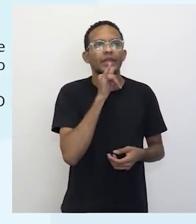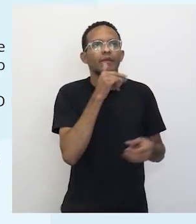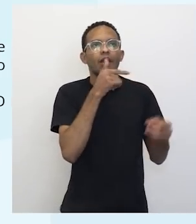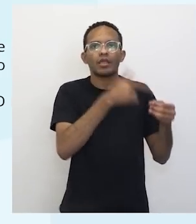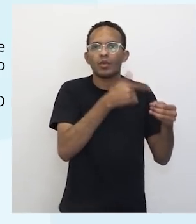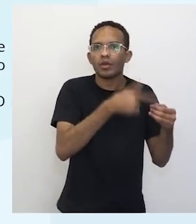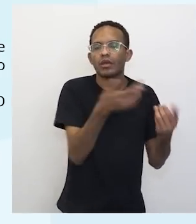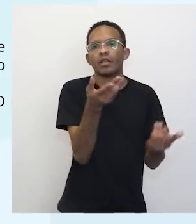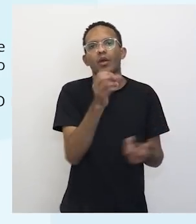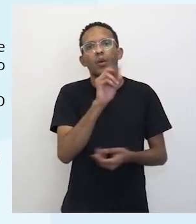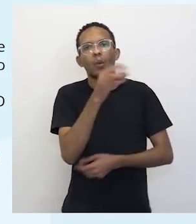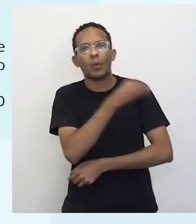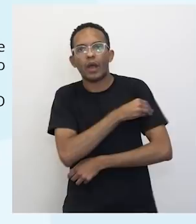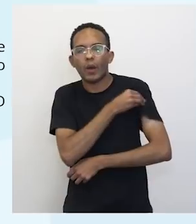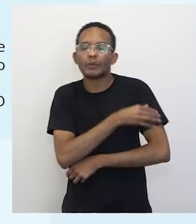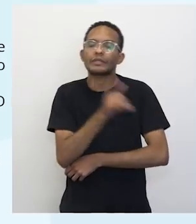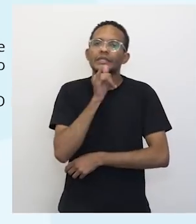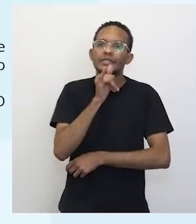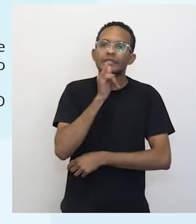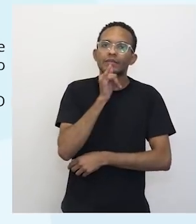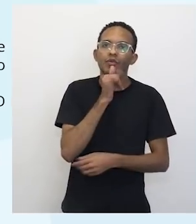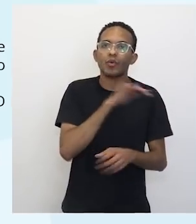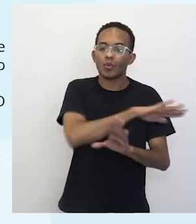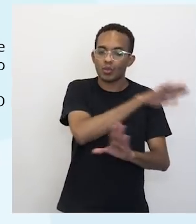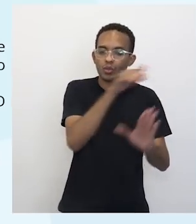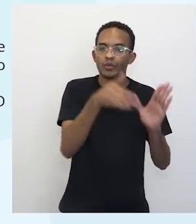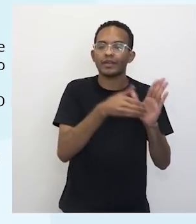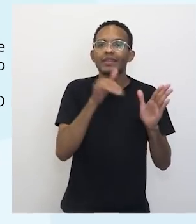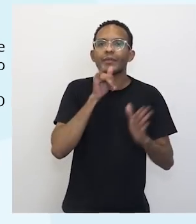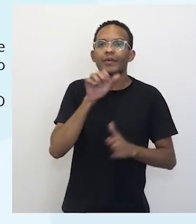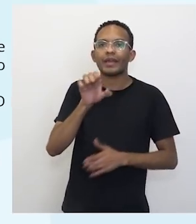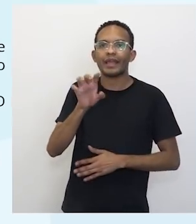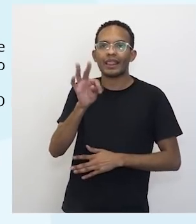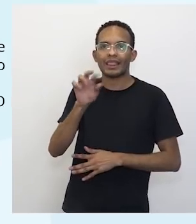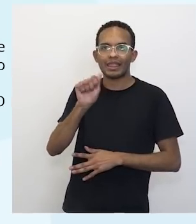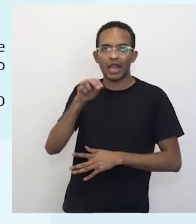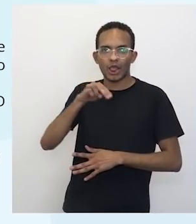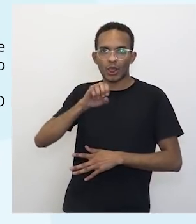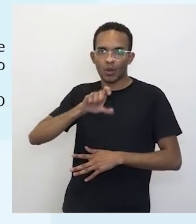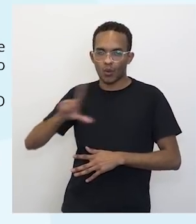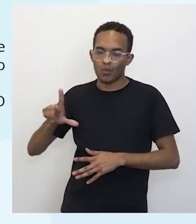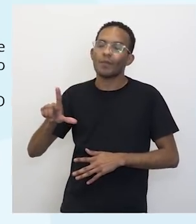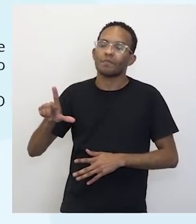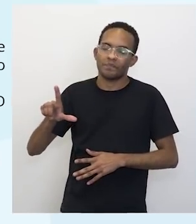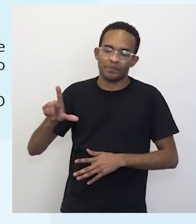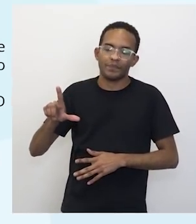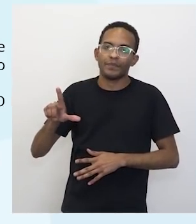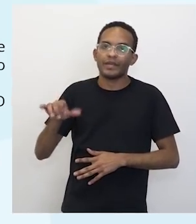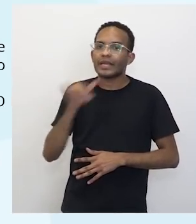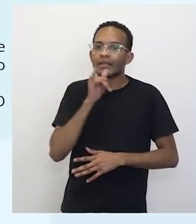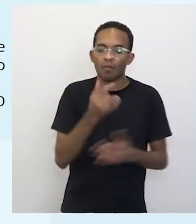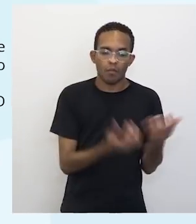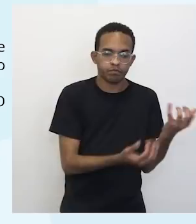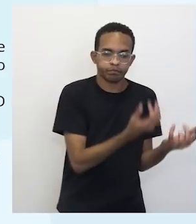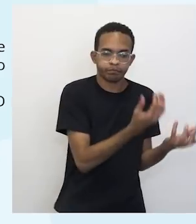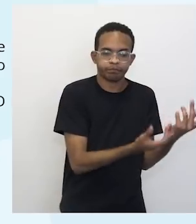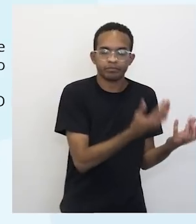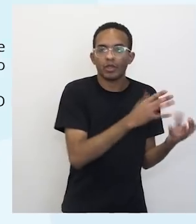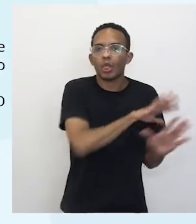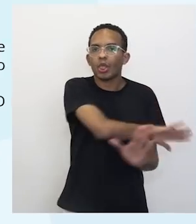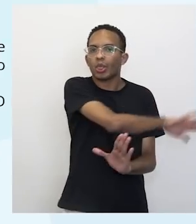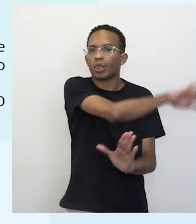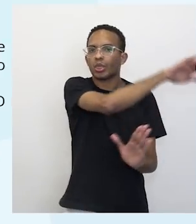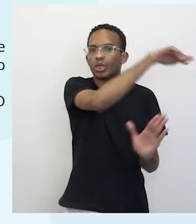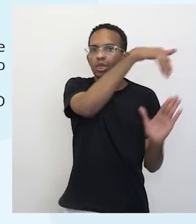álcool. Exemplo, combustão completa do etanol. Aqui, eu queimei